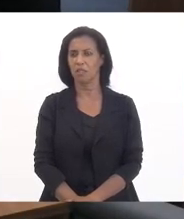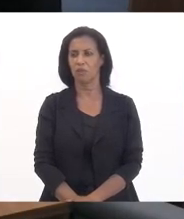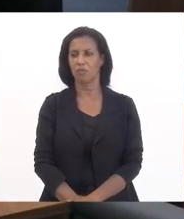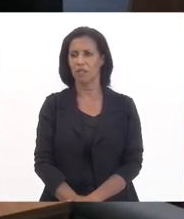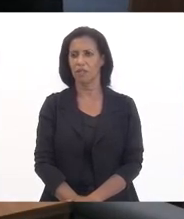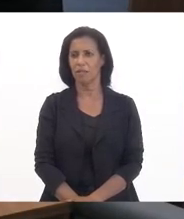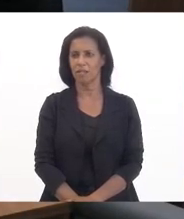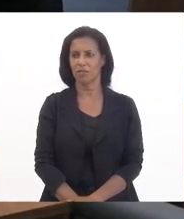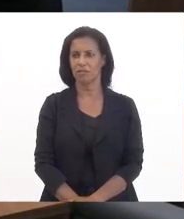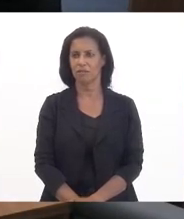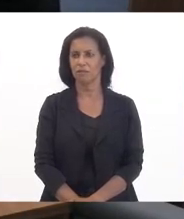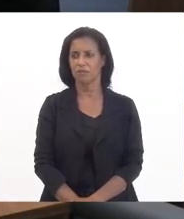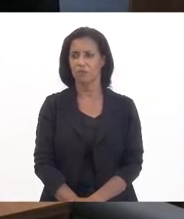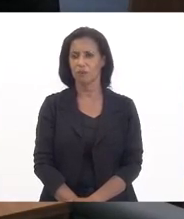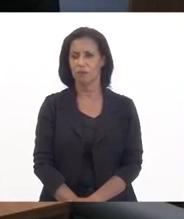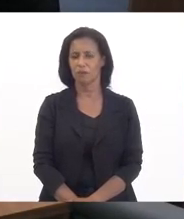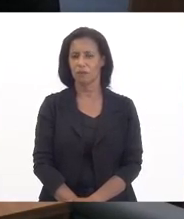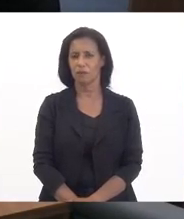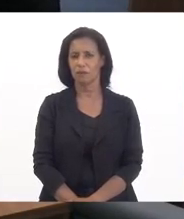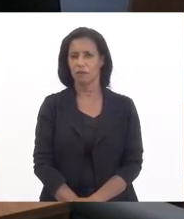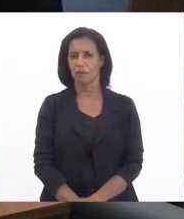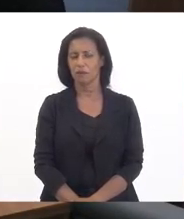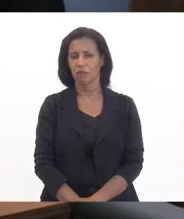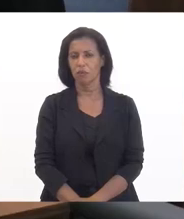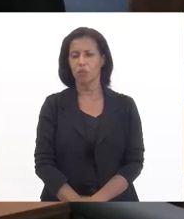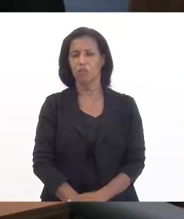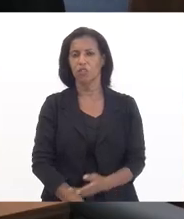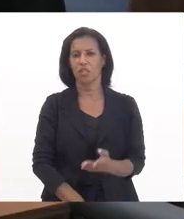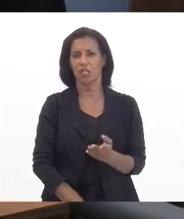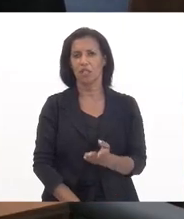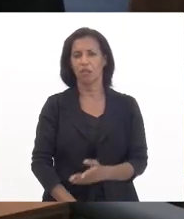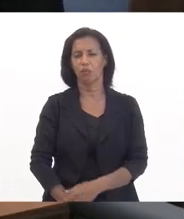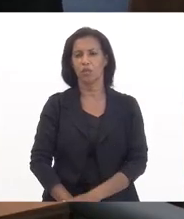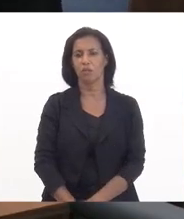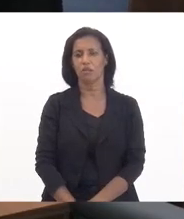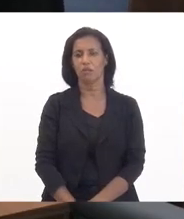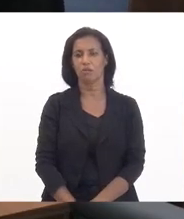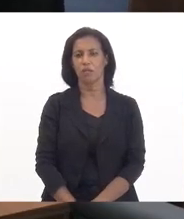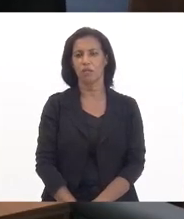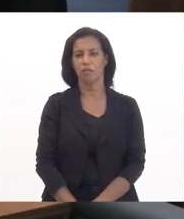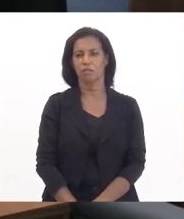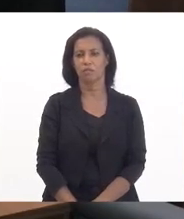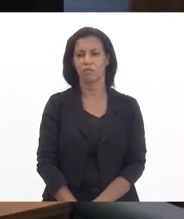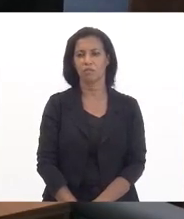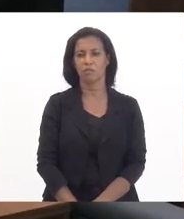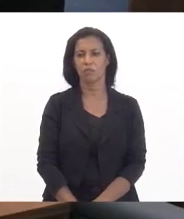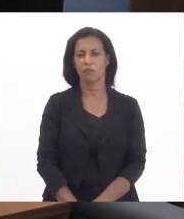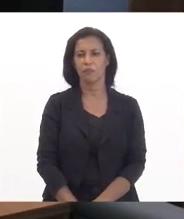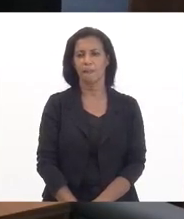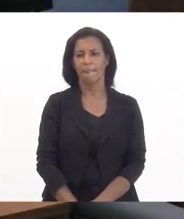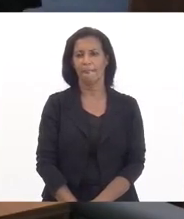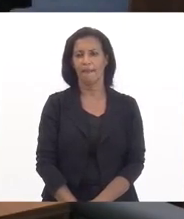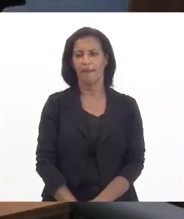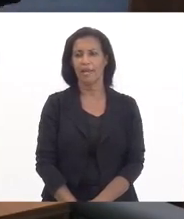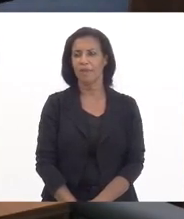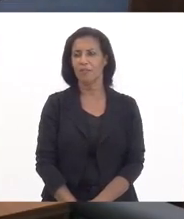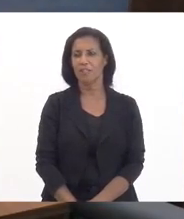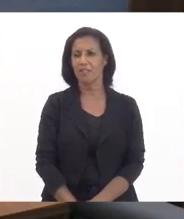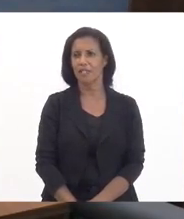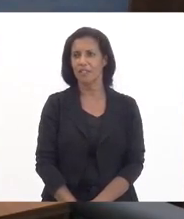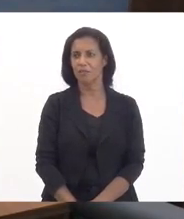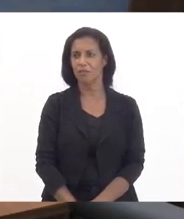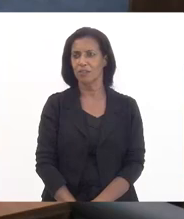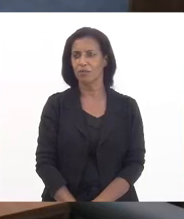Ou então a universidade, universidades do mundo estão erradas e vocês estão certos.